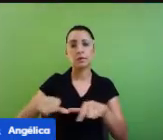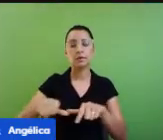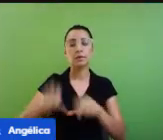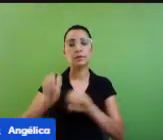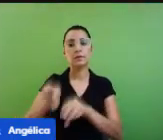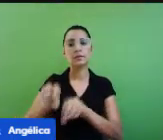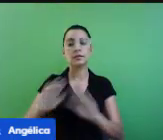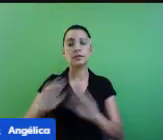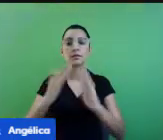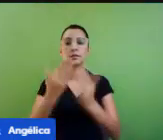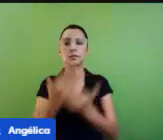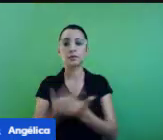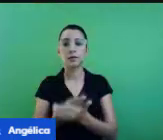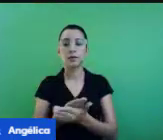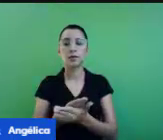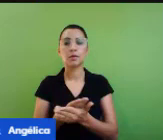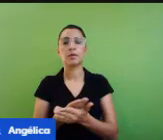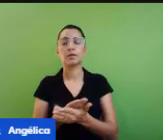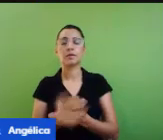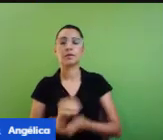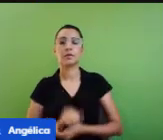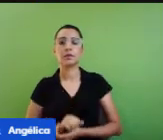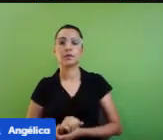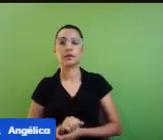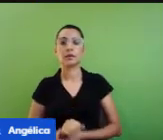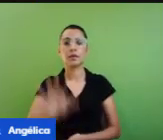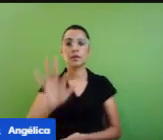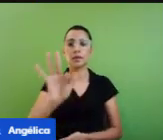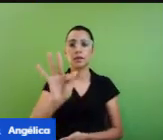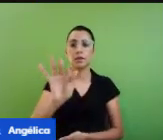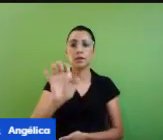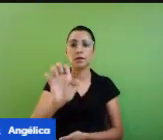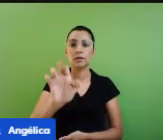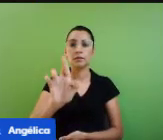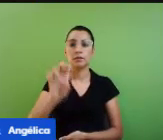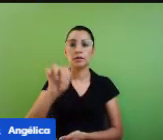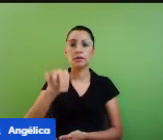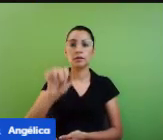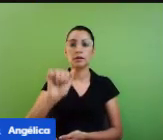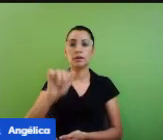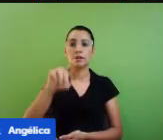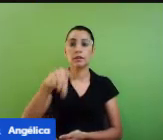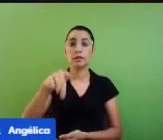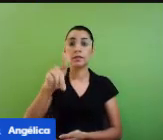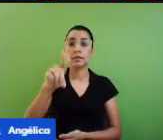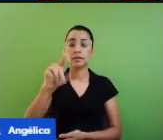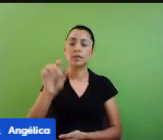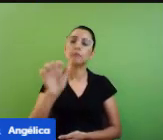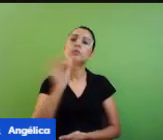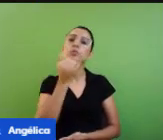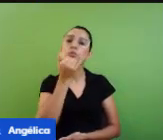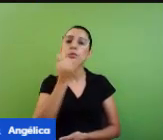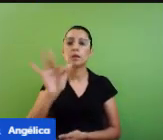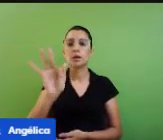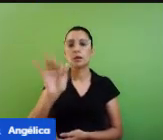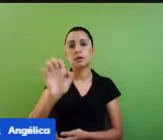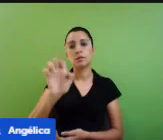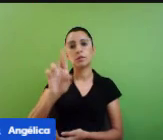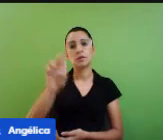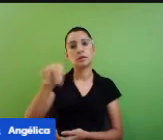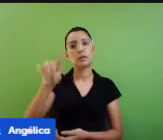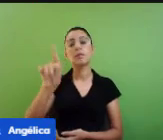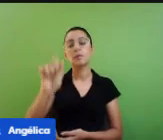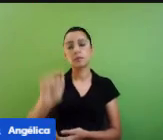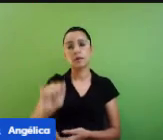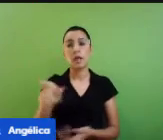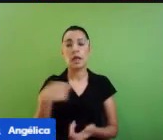a professora especialista Fernanda Ramires Martins, e ela trouxe uma ideia que ela desenvolveu na